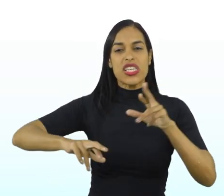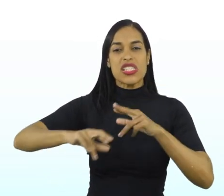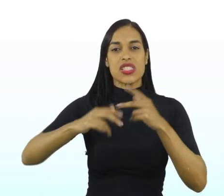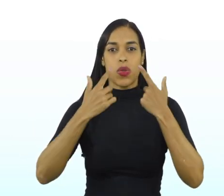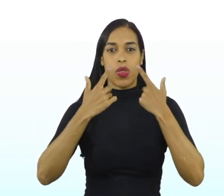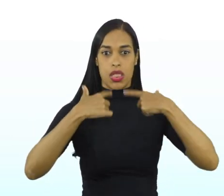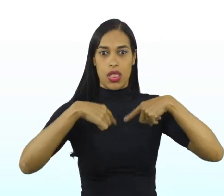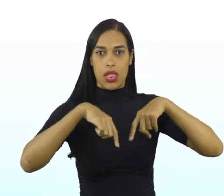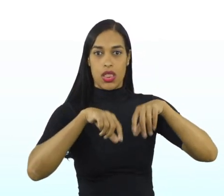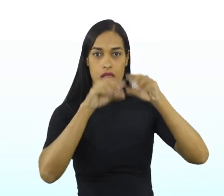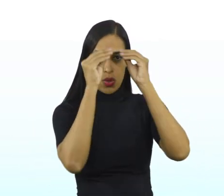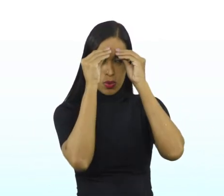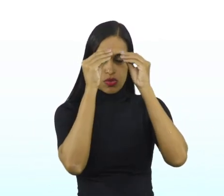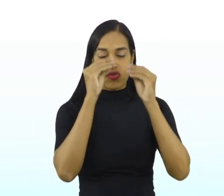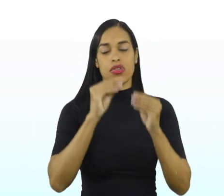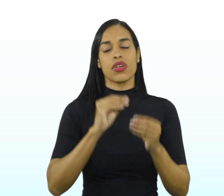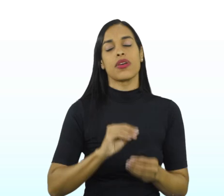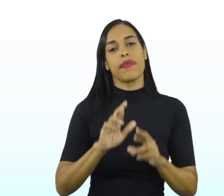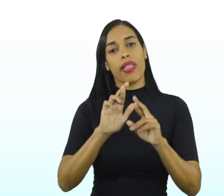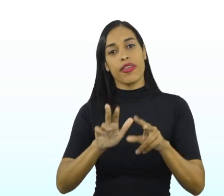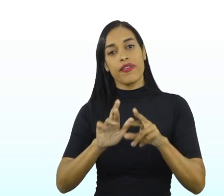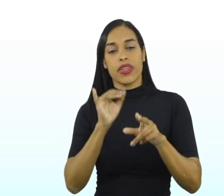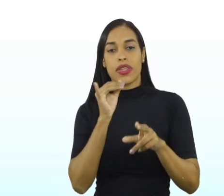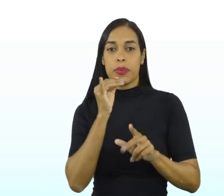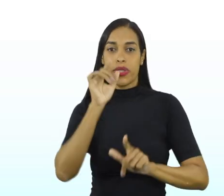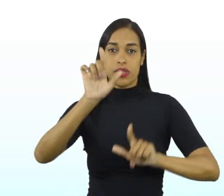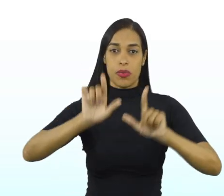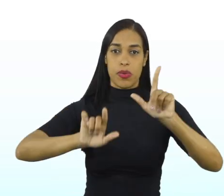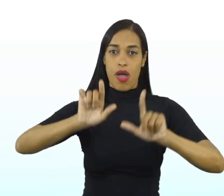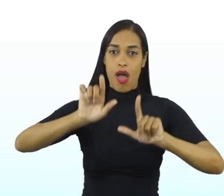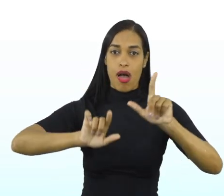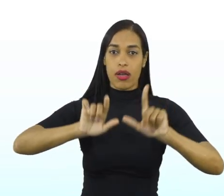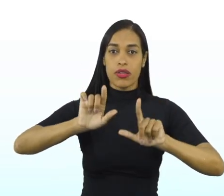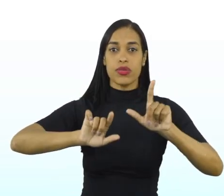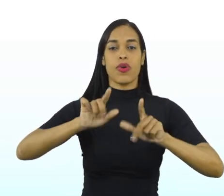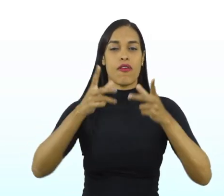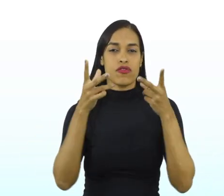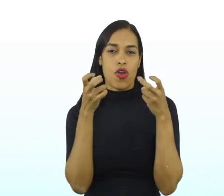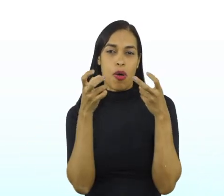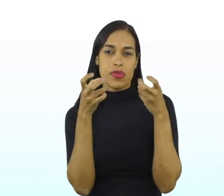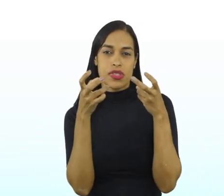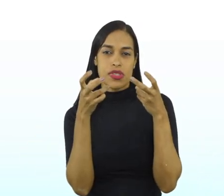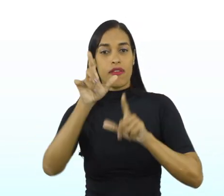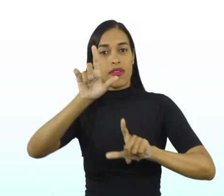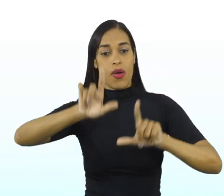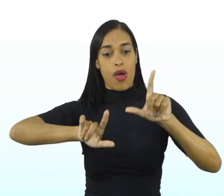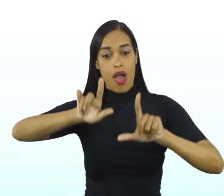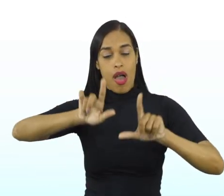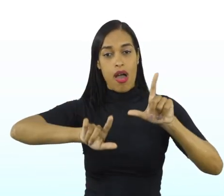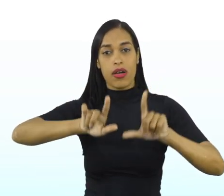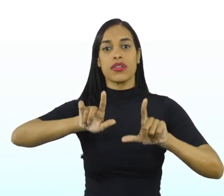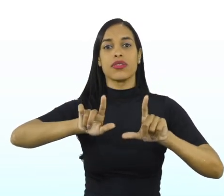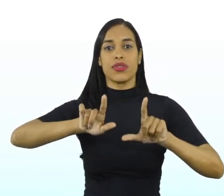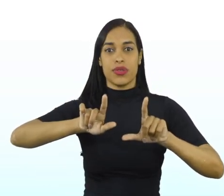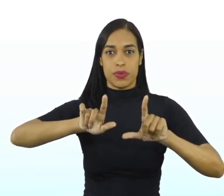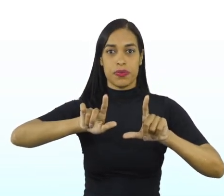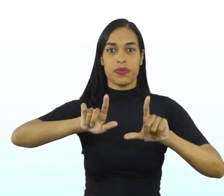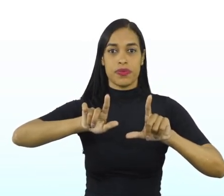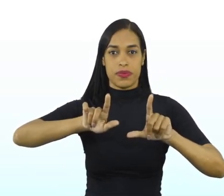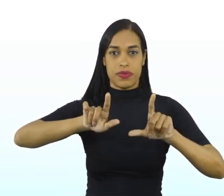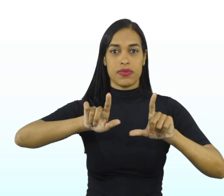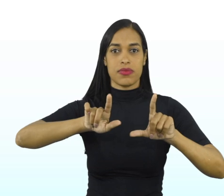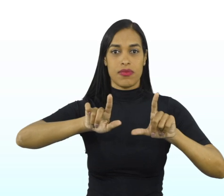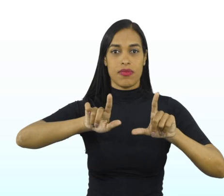linguística. Diferentemente da fala do rádio. Observa lá no rádio, que o rádio ele coloca lá, quem fala